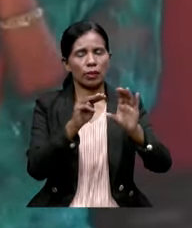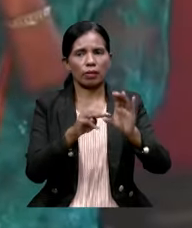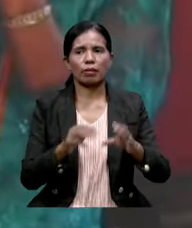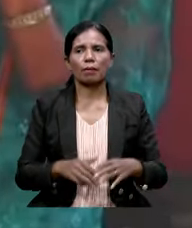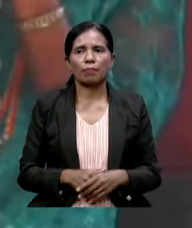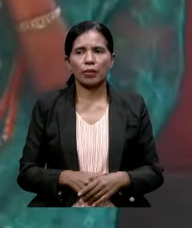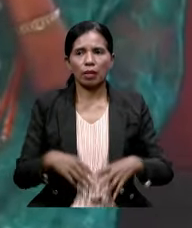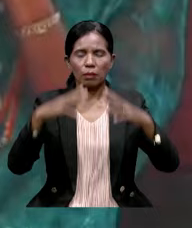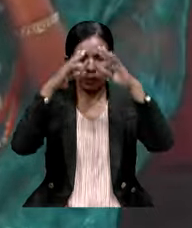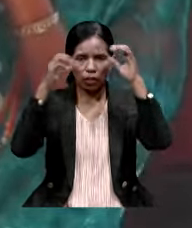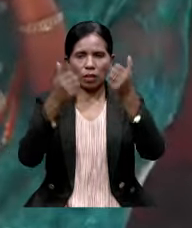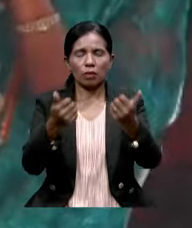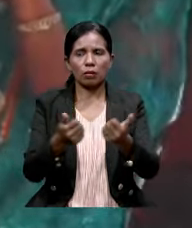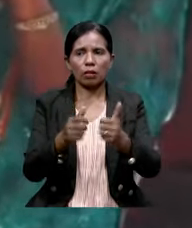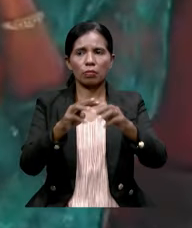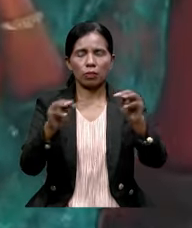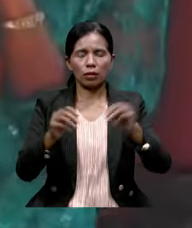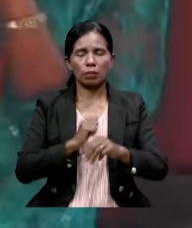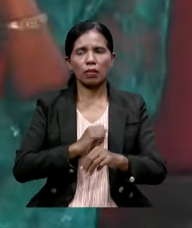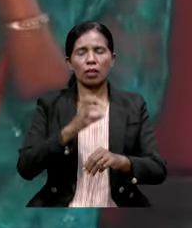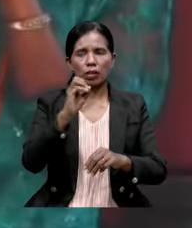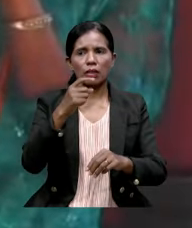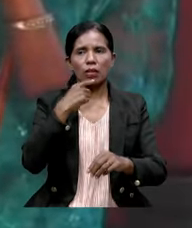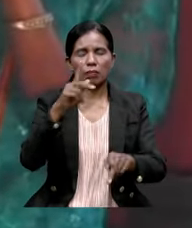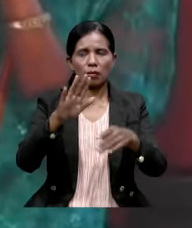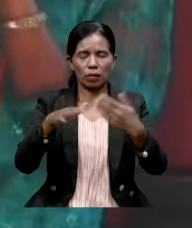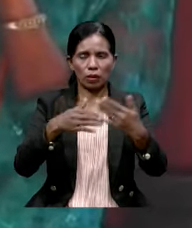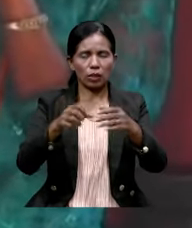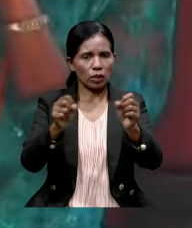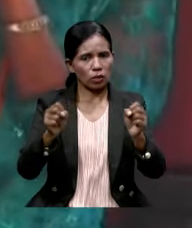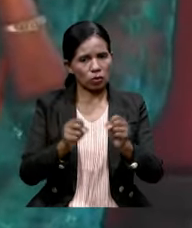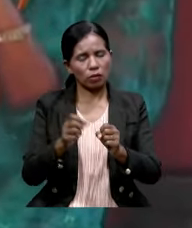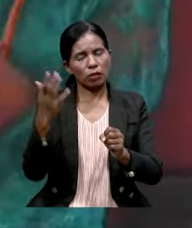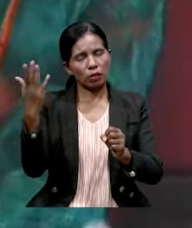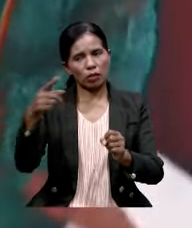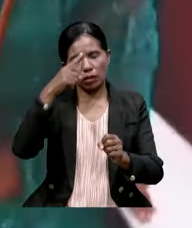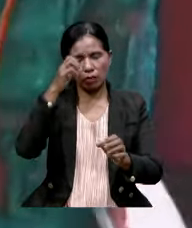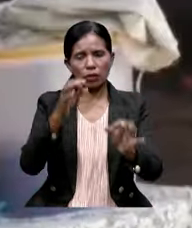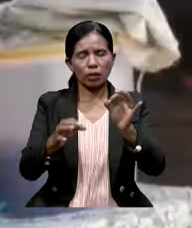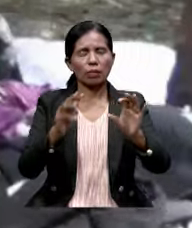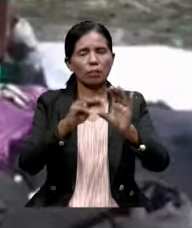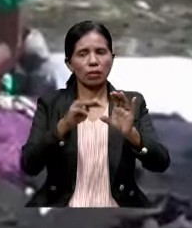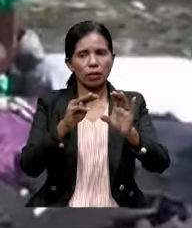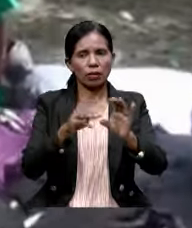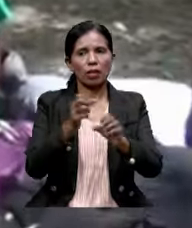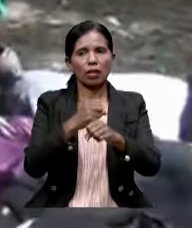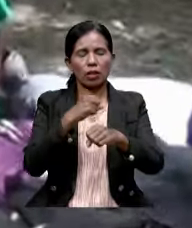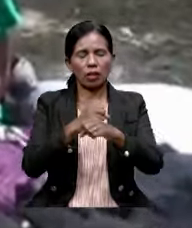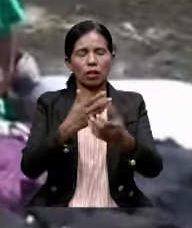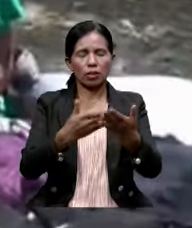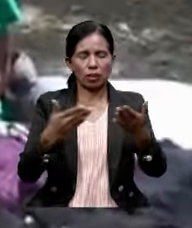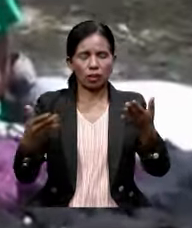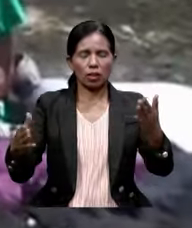Nunemos, presidente autoridade município Ainaru, louva comunidade e suku refere, tamo mas que mercado refere halo ho material